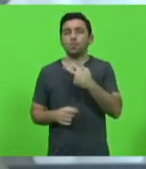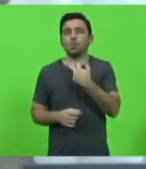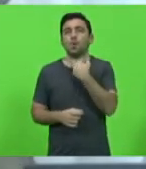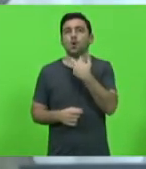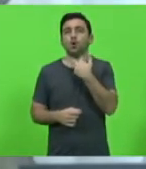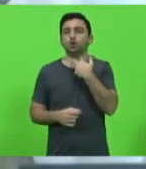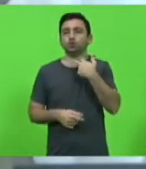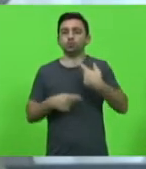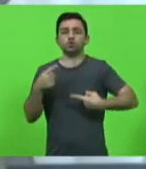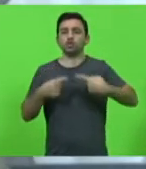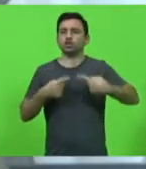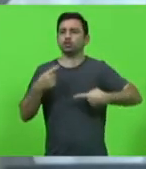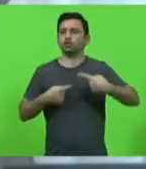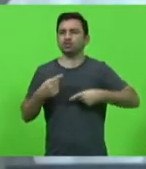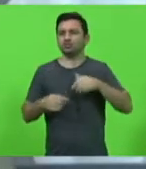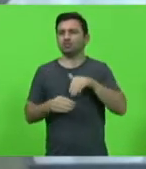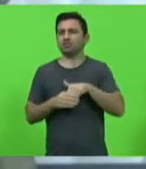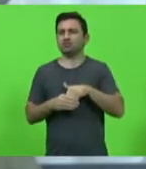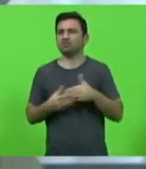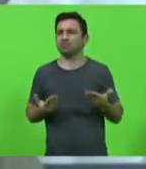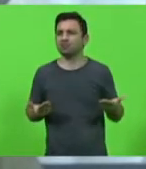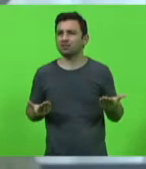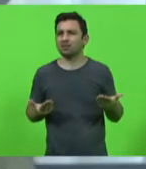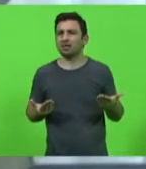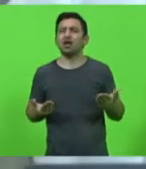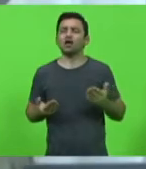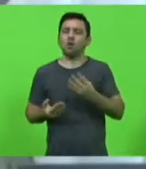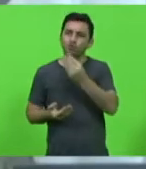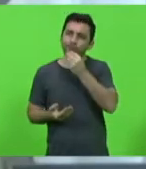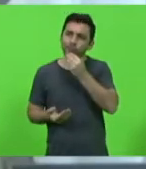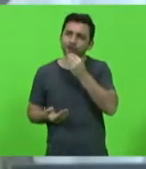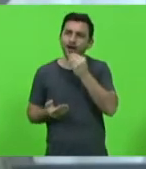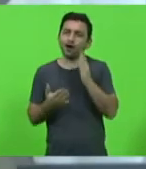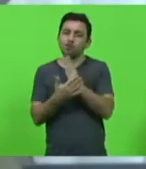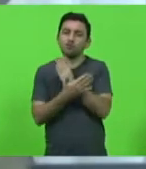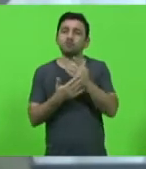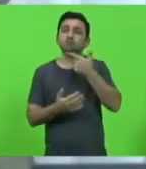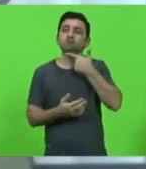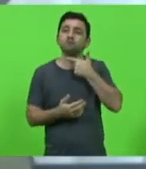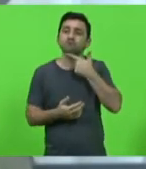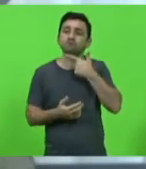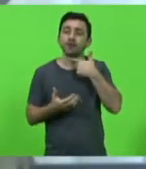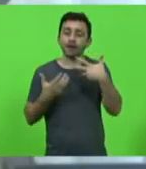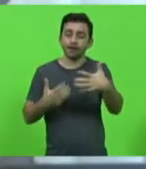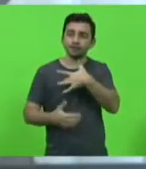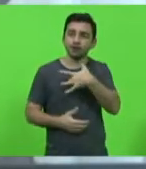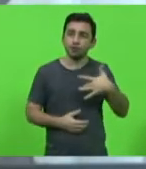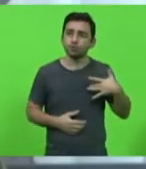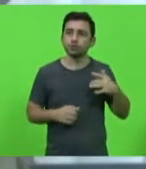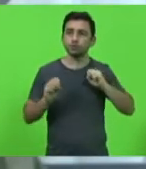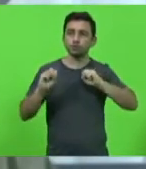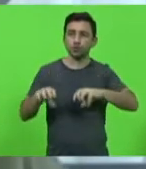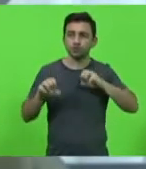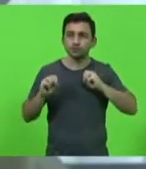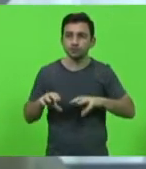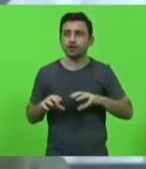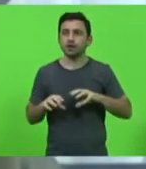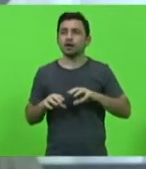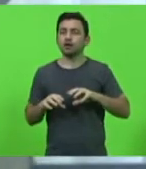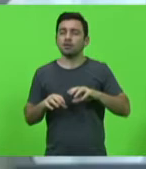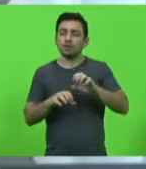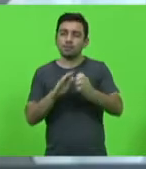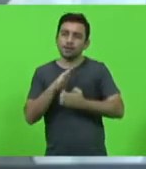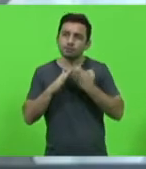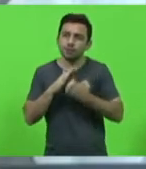política. Obviamente que, assim como algumas desejam estar na saúde, na educação, no meio